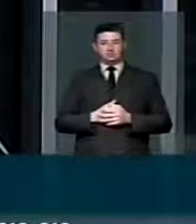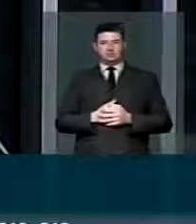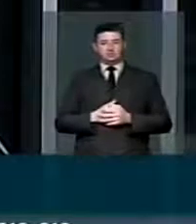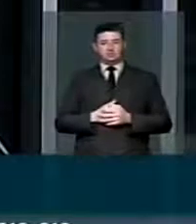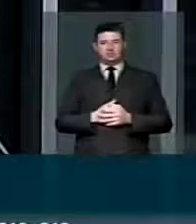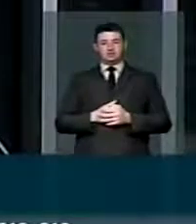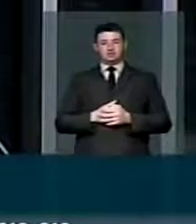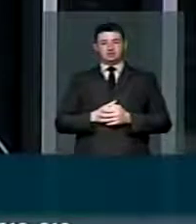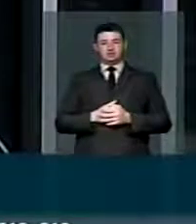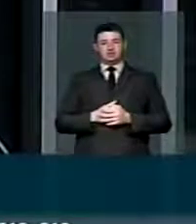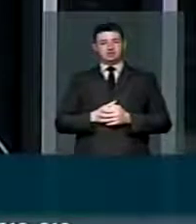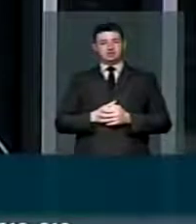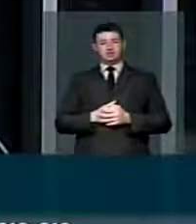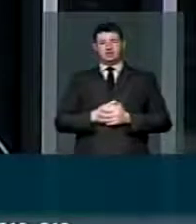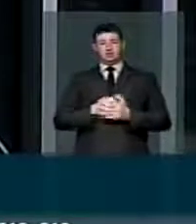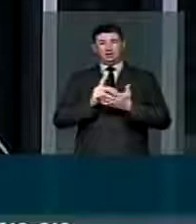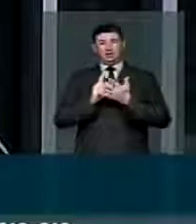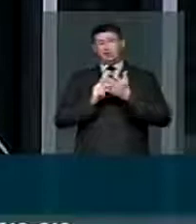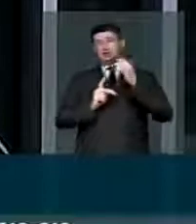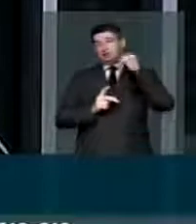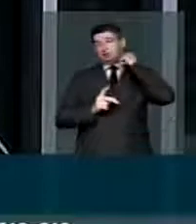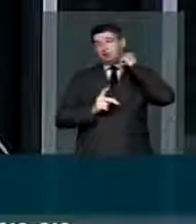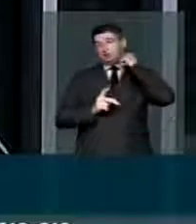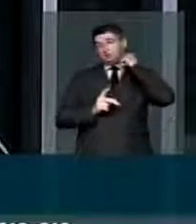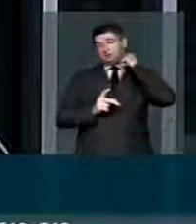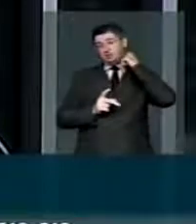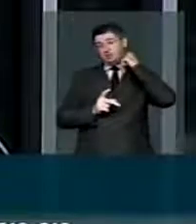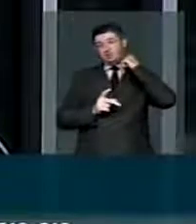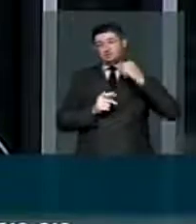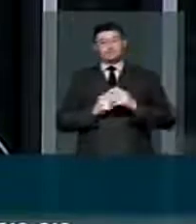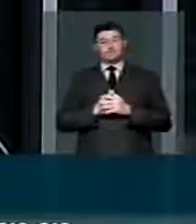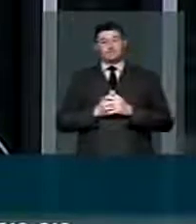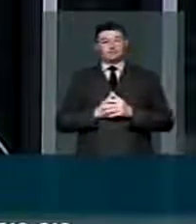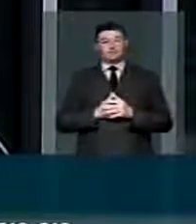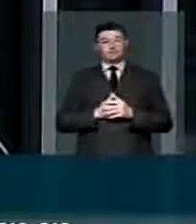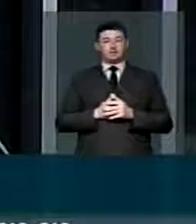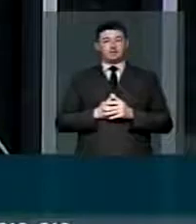que na verdade era uma